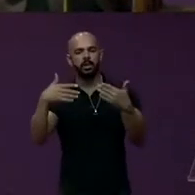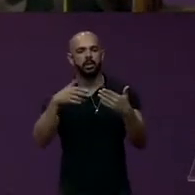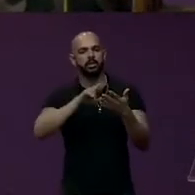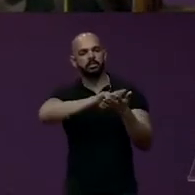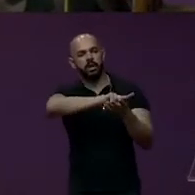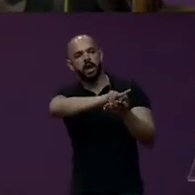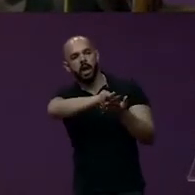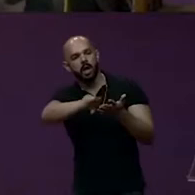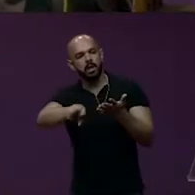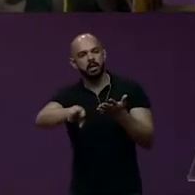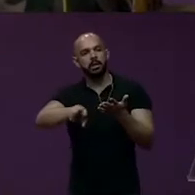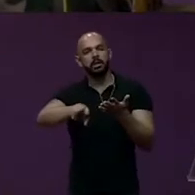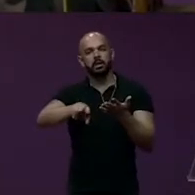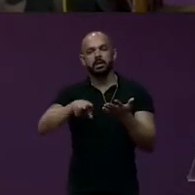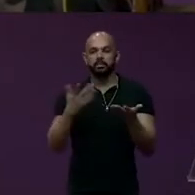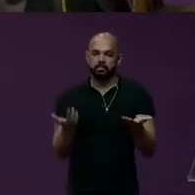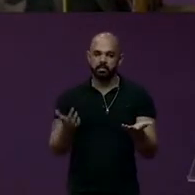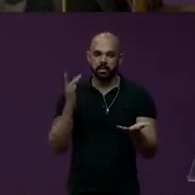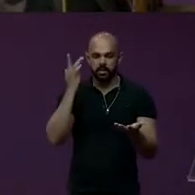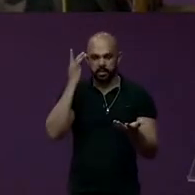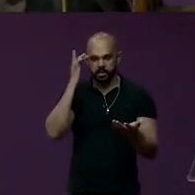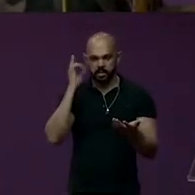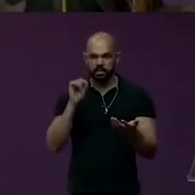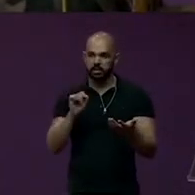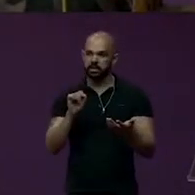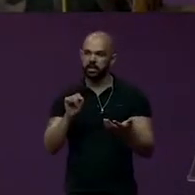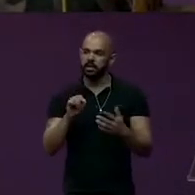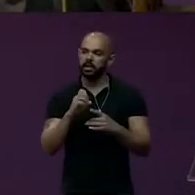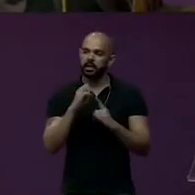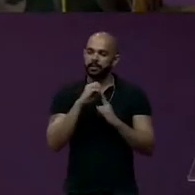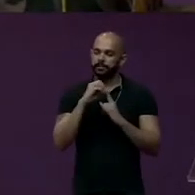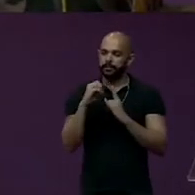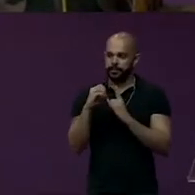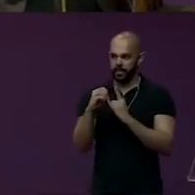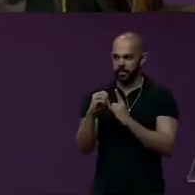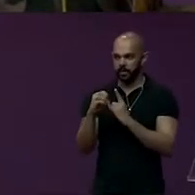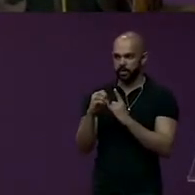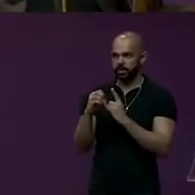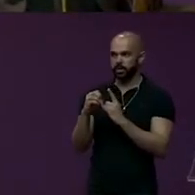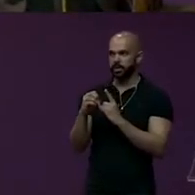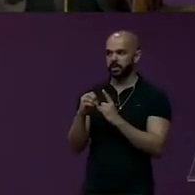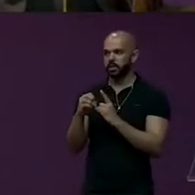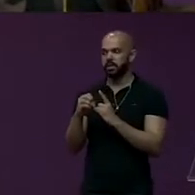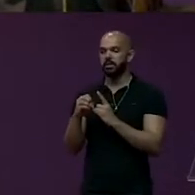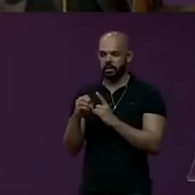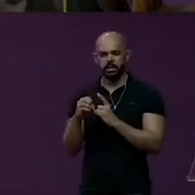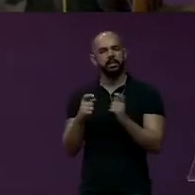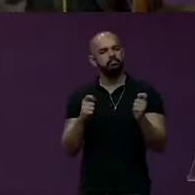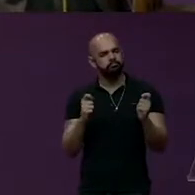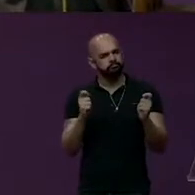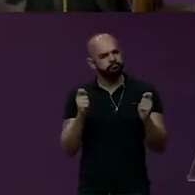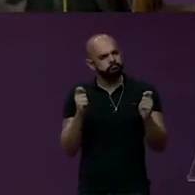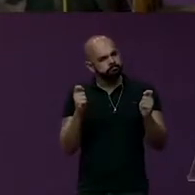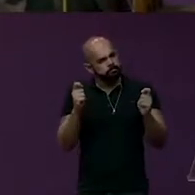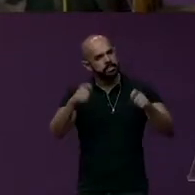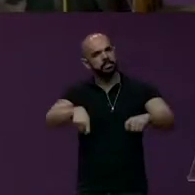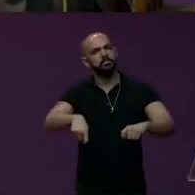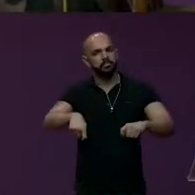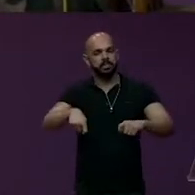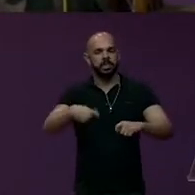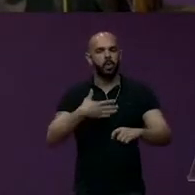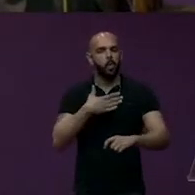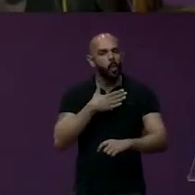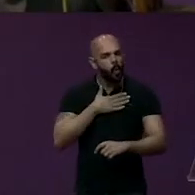todas as suas áreas. Então, acho que isso, acho que a Fiocruz tem potências que